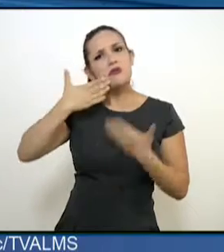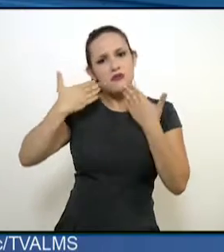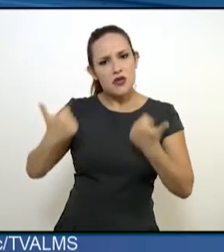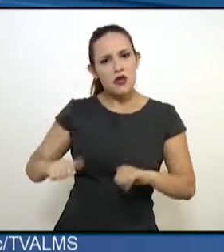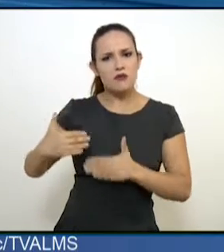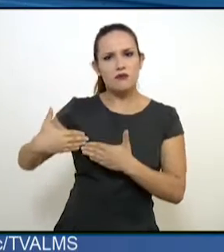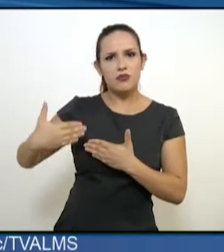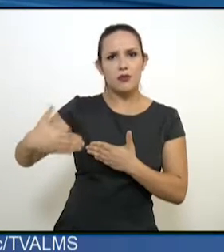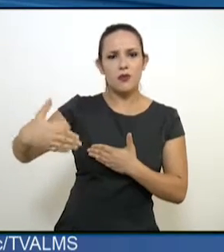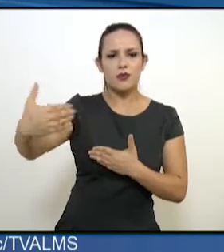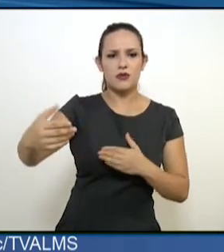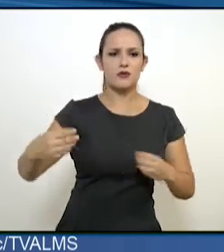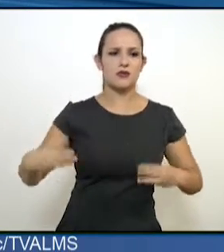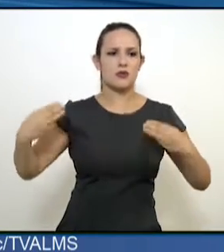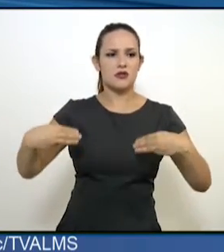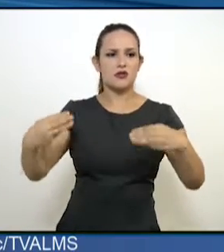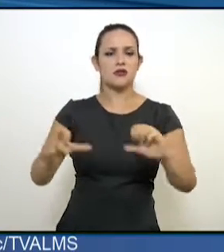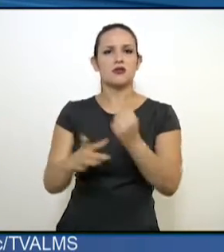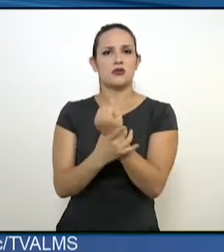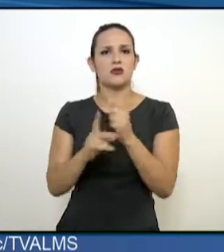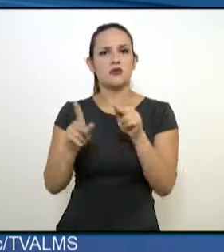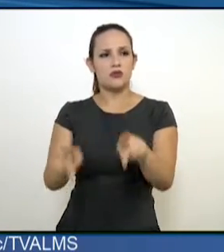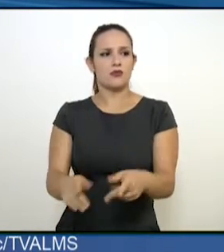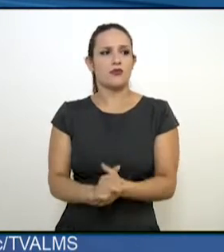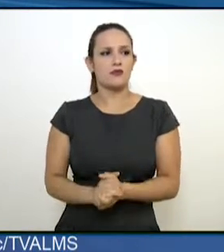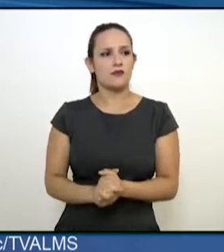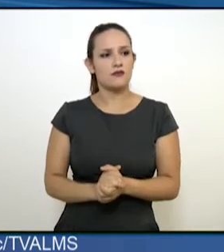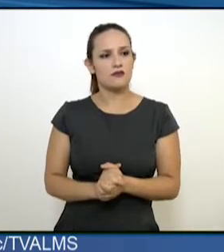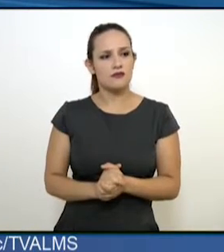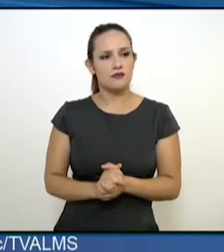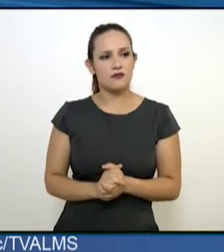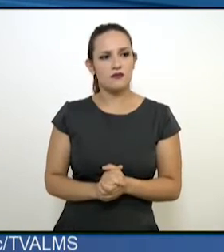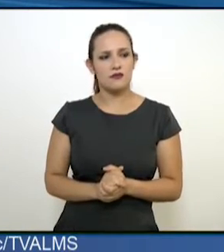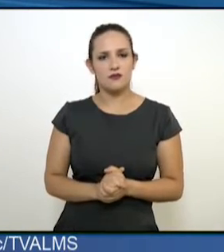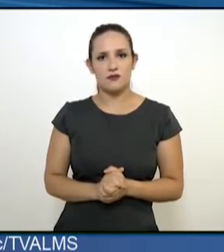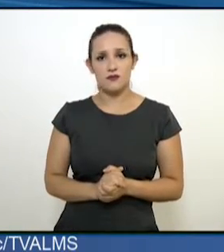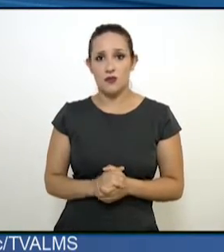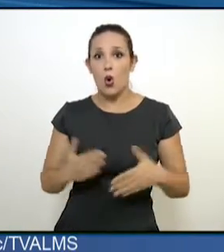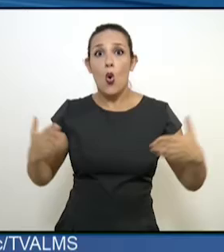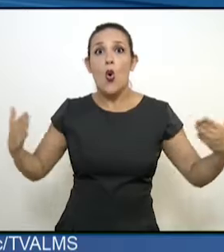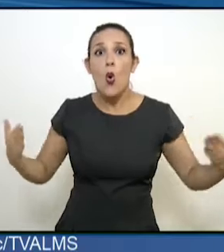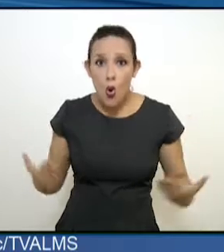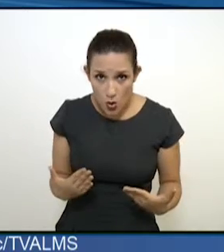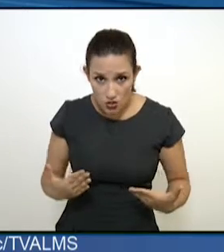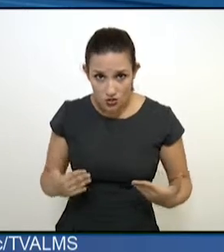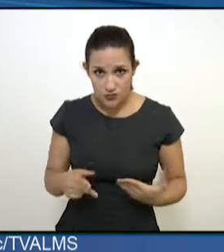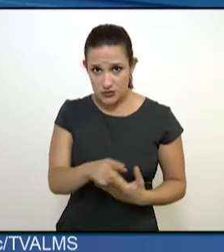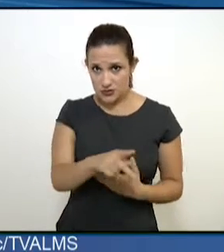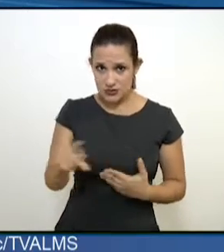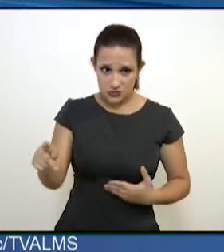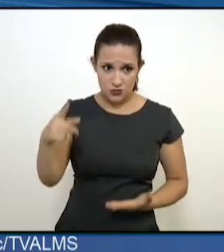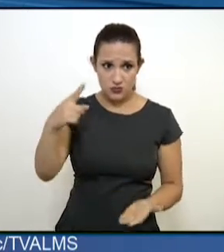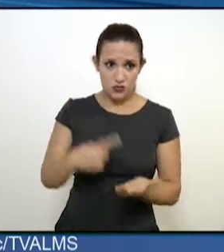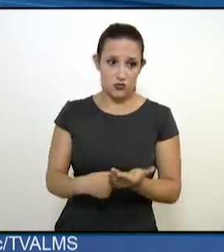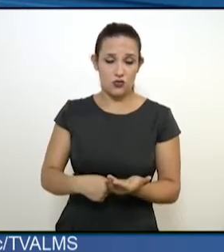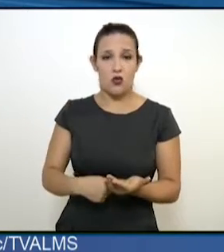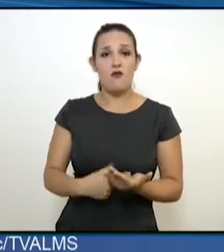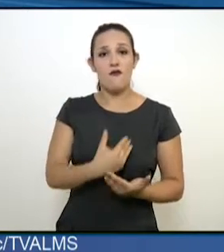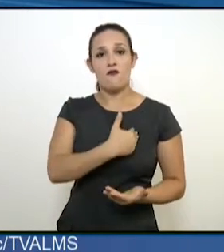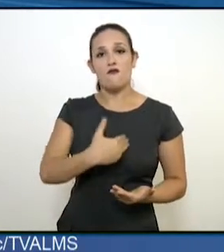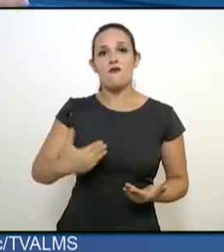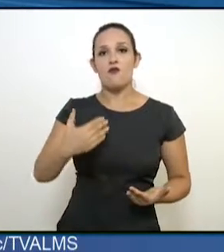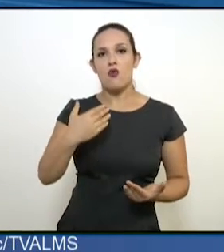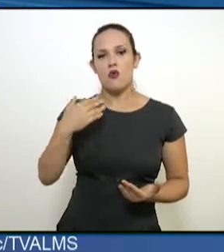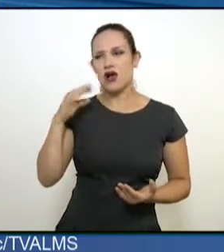com o Ministério da Segurança Pública. Hoje o presidente reúne os governadores para fazer o quê?